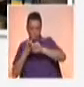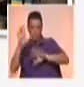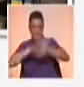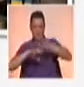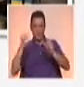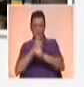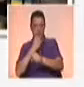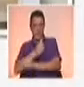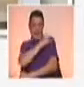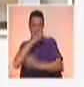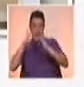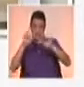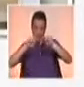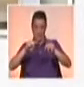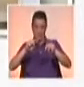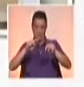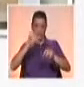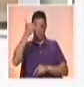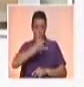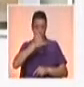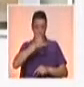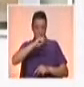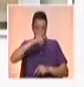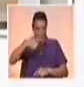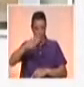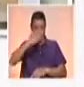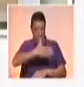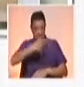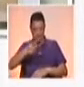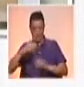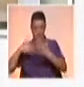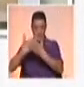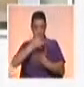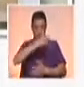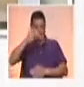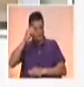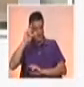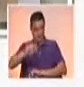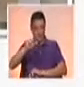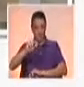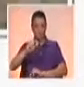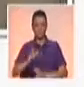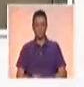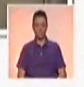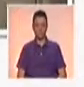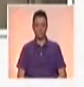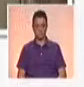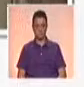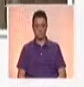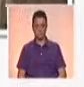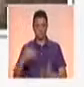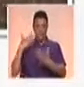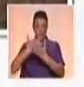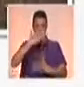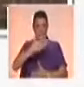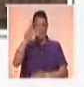serviram a casa Eugénio de Almeida entre a segunda metade do século XIX e os primeiros anos do século XX. Até